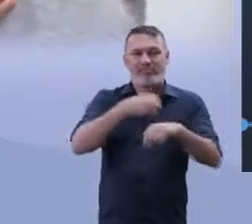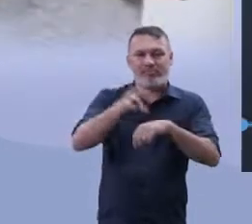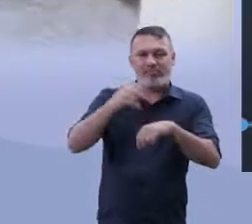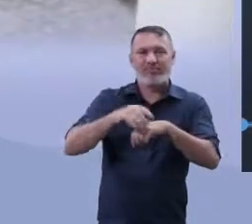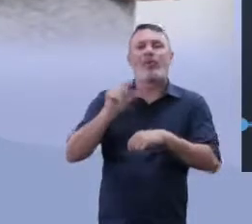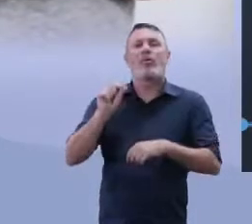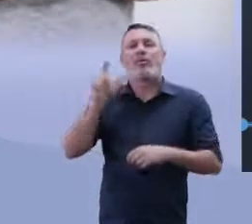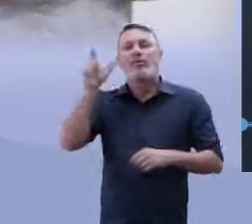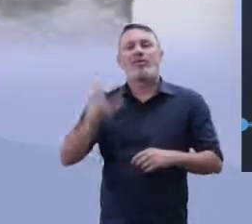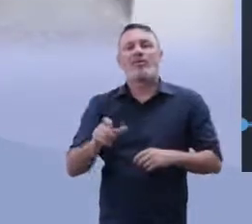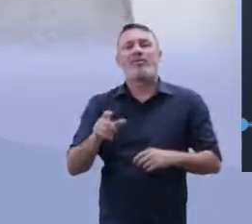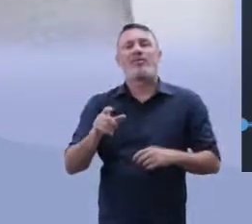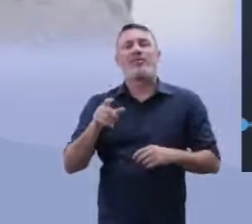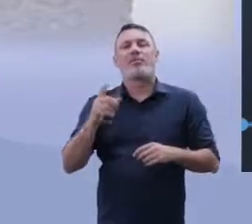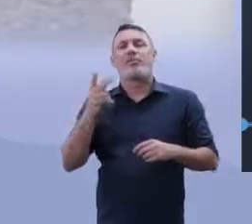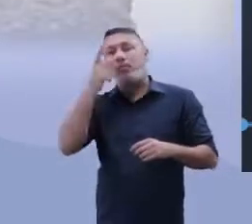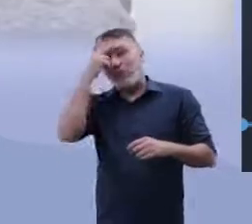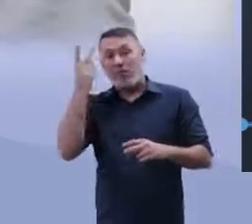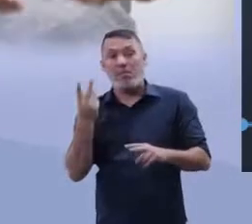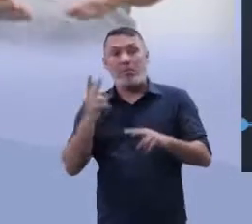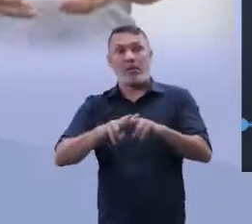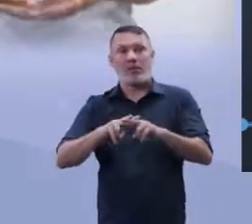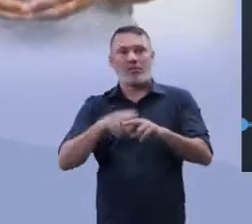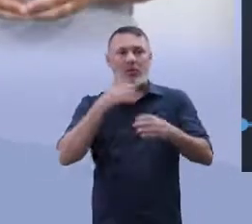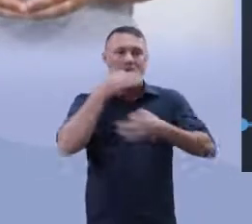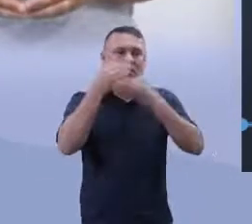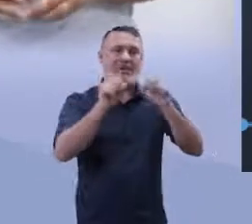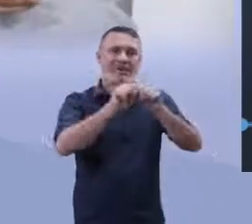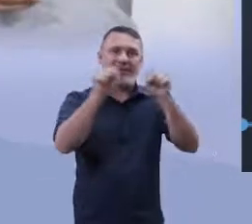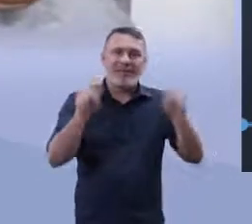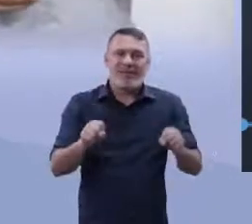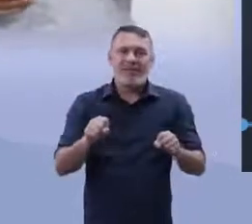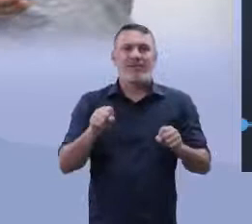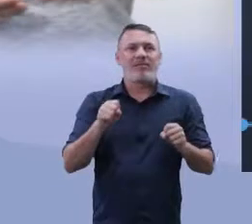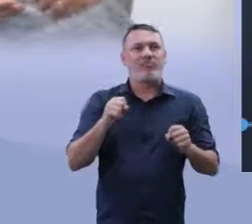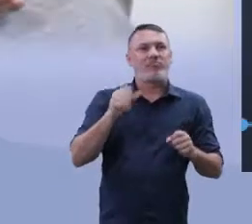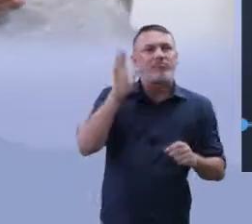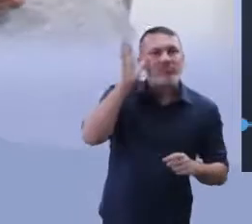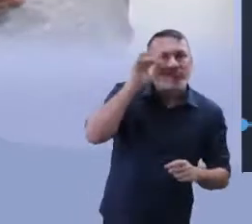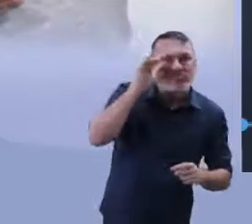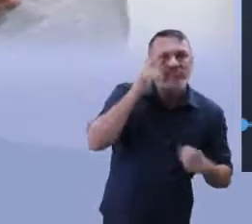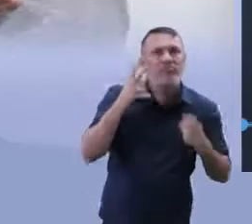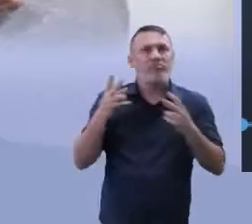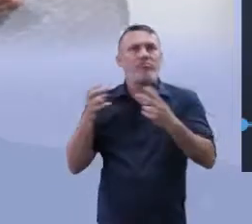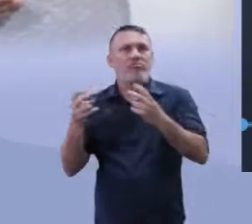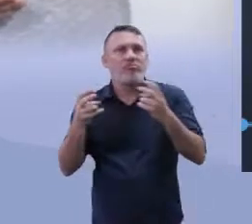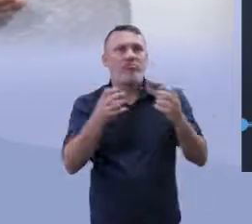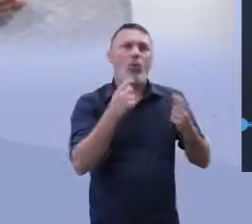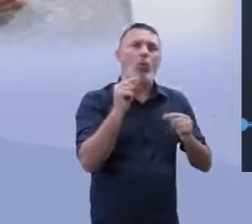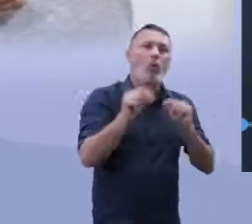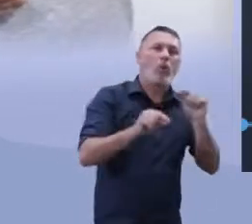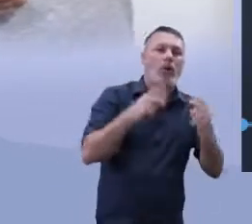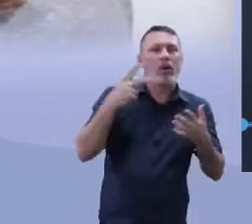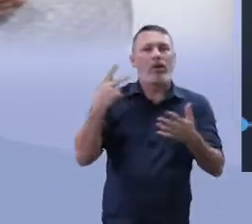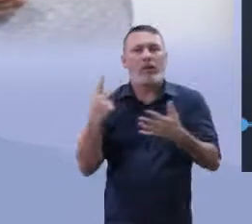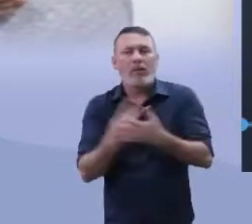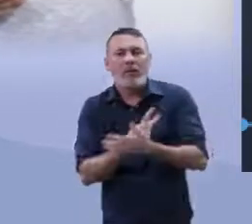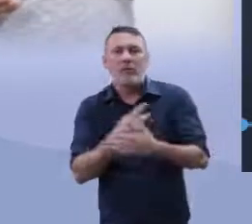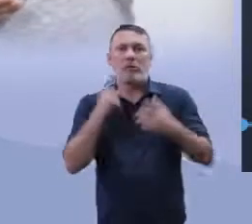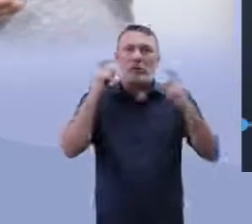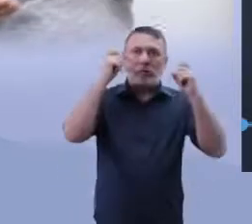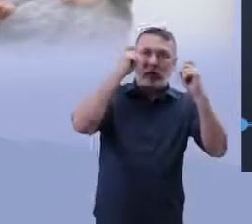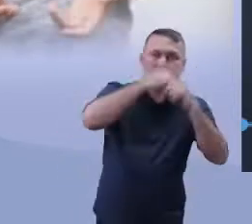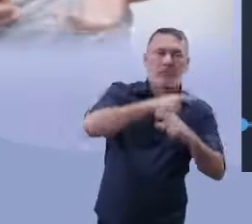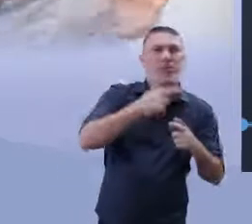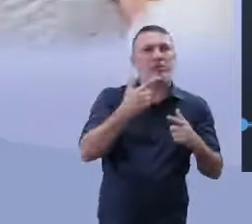escreveu em um período que estava preso, a sua visão sobre o sistema prisional, os problemas ocorridos ali, as questões, né,